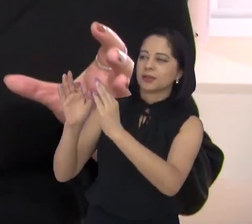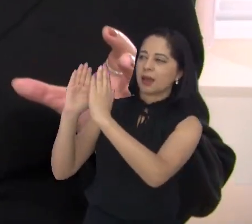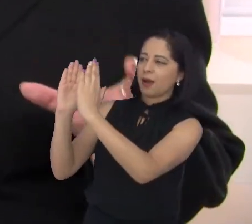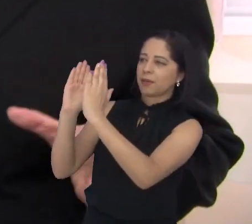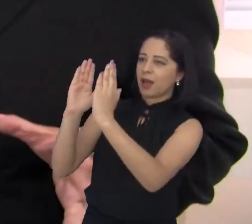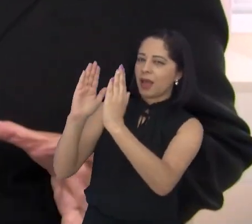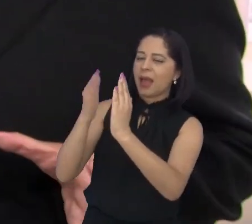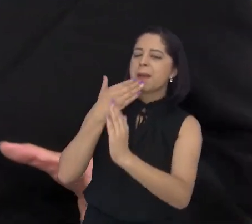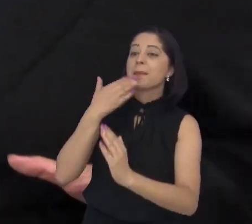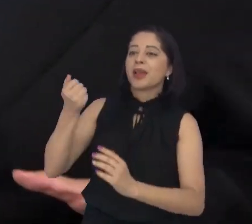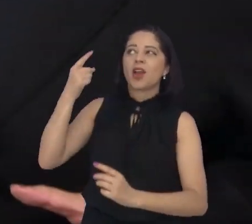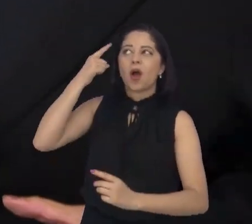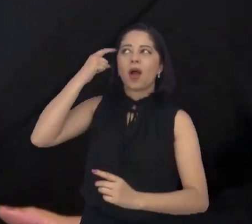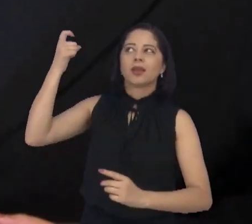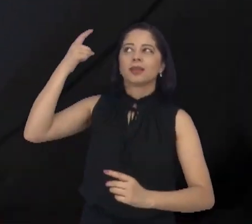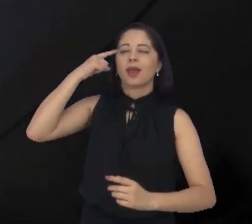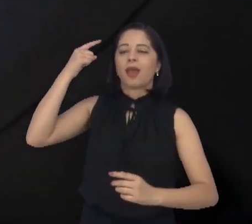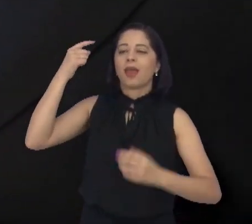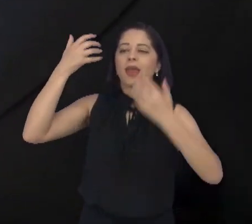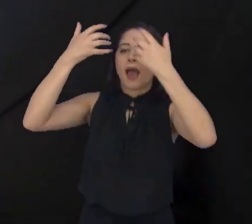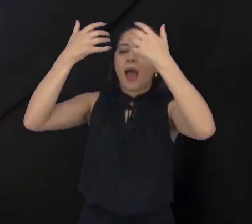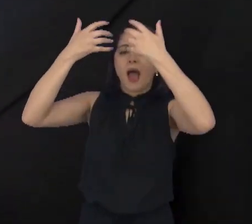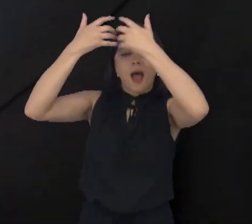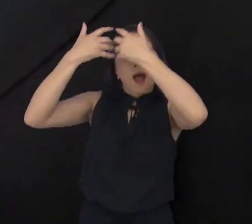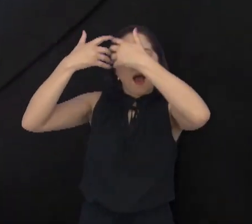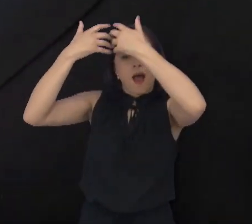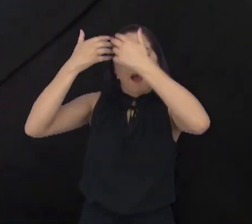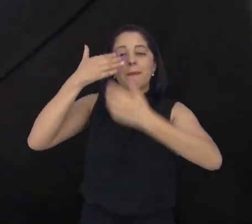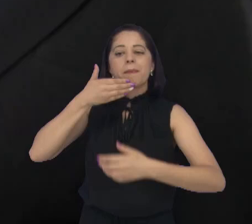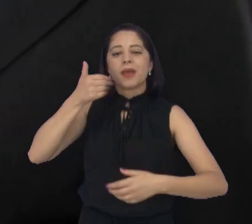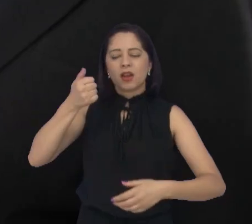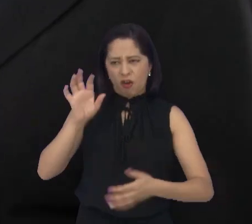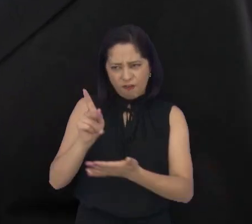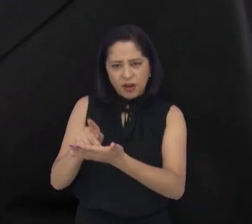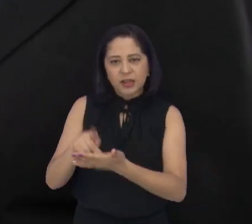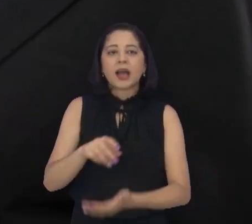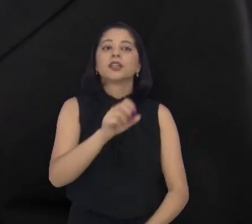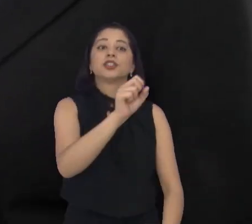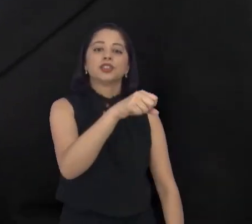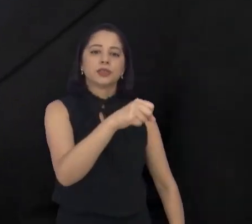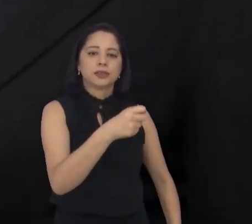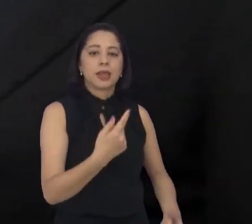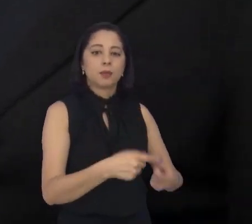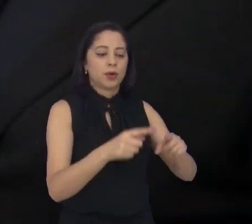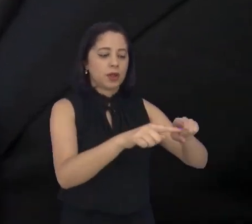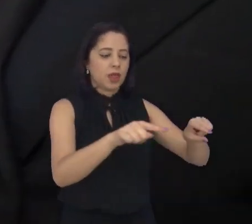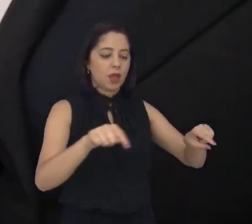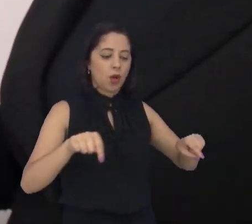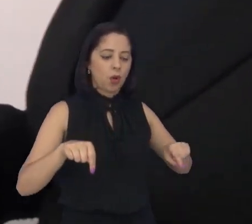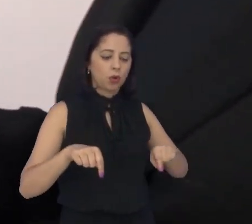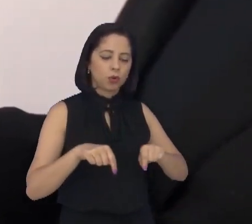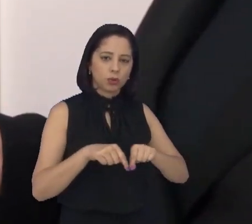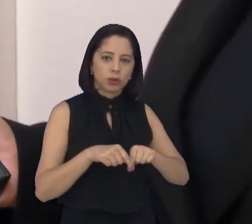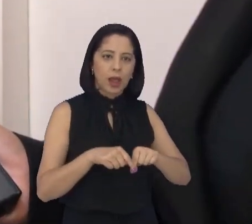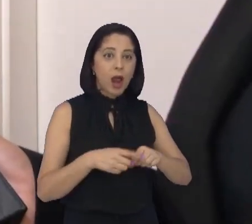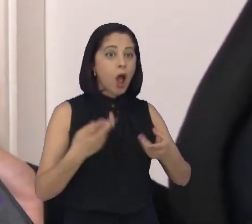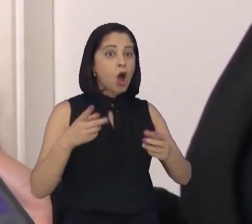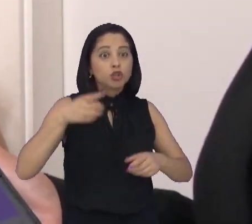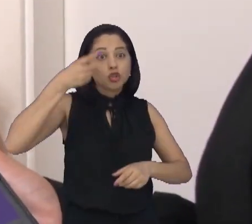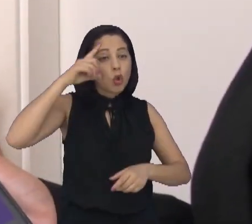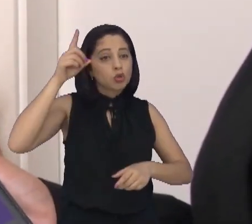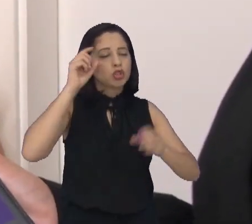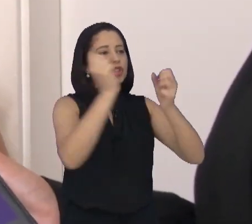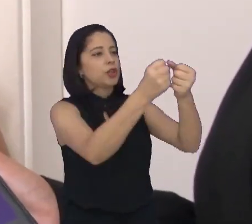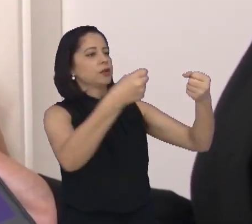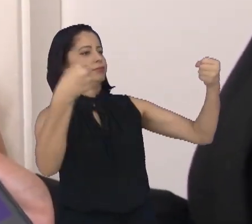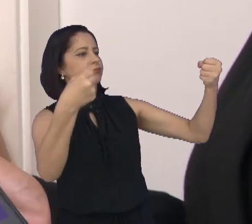as ideias. Isso é verdade? Não, com certeza, né? Porque é um ambiente, um lugar que você acessa todo dia. E se ele